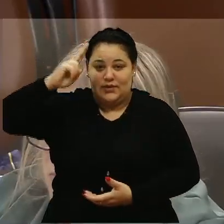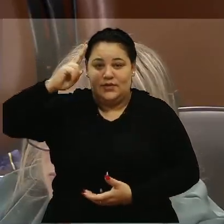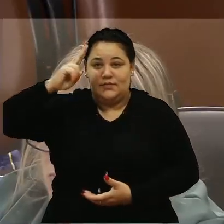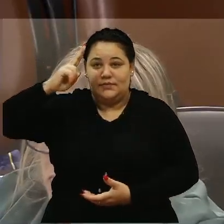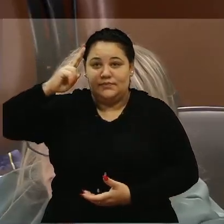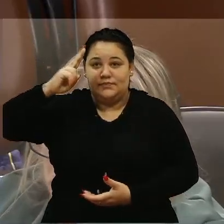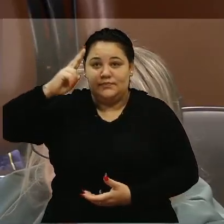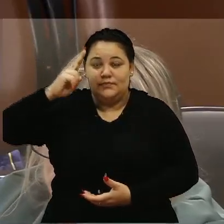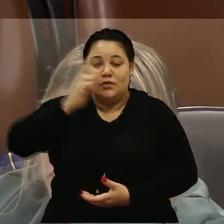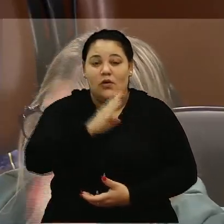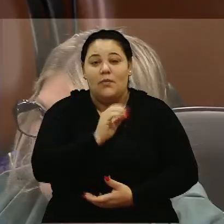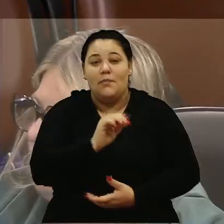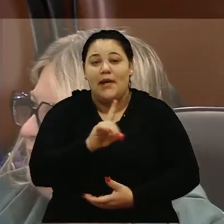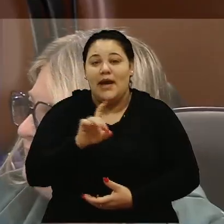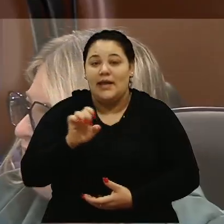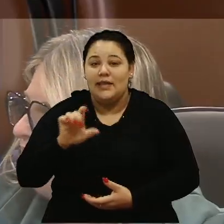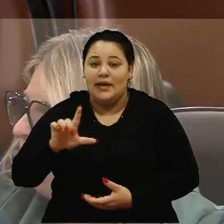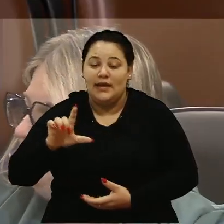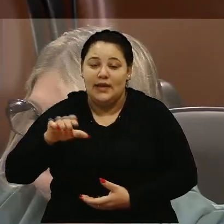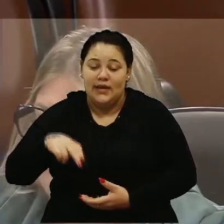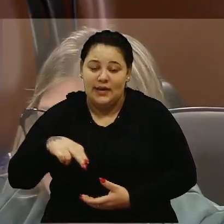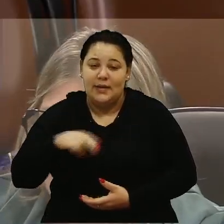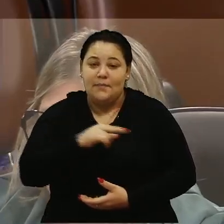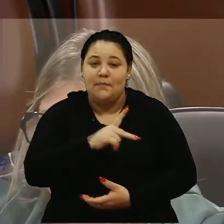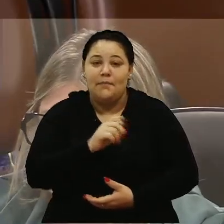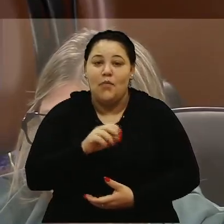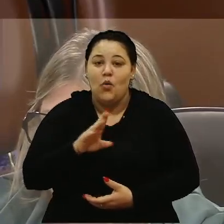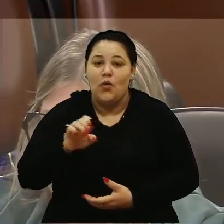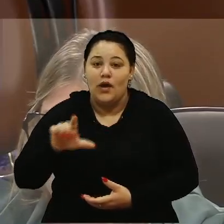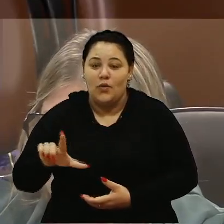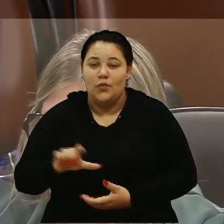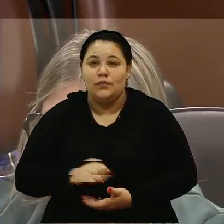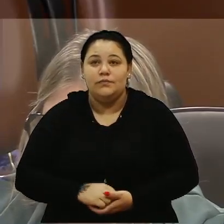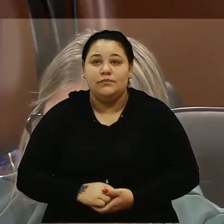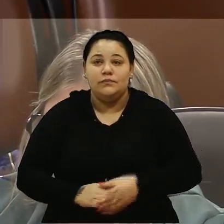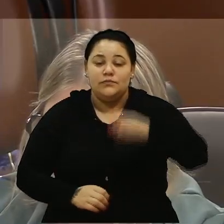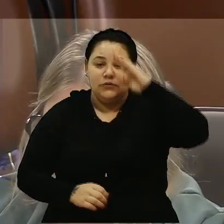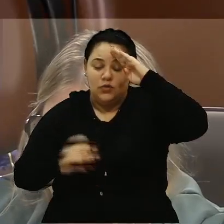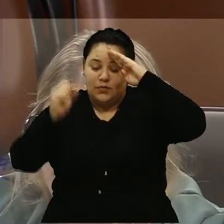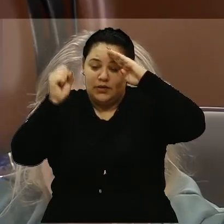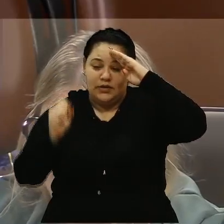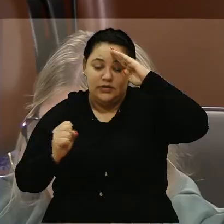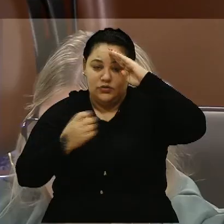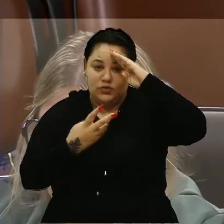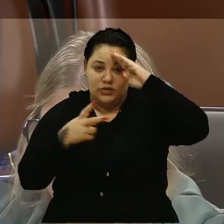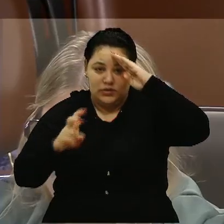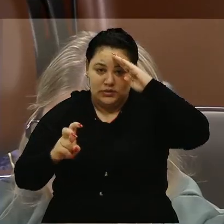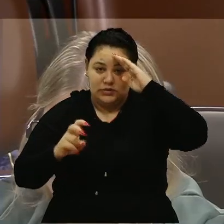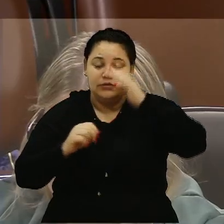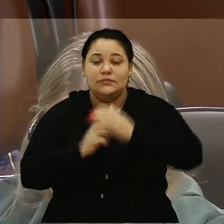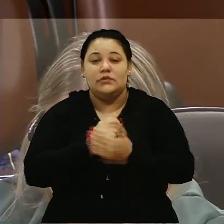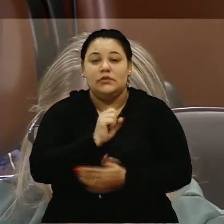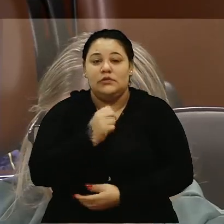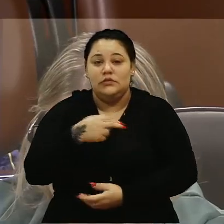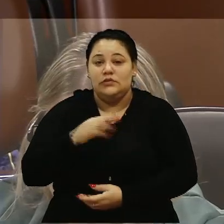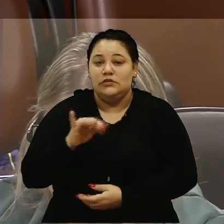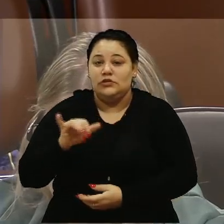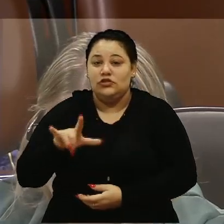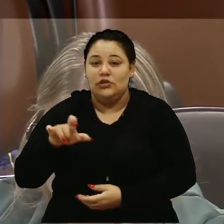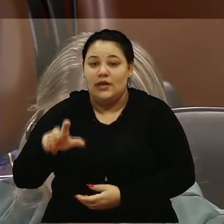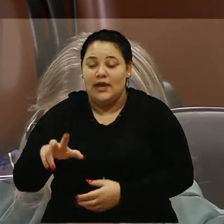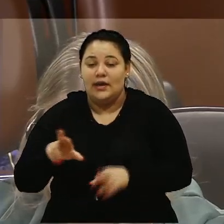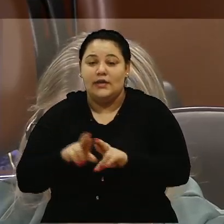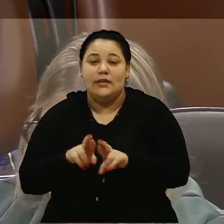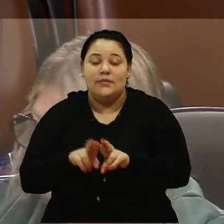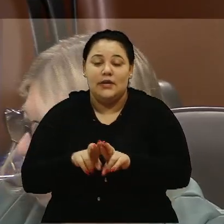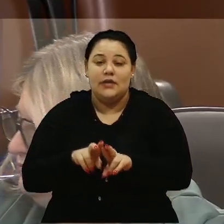né? O Baden Powell, que faz 40 anos, o Imigrante, 45, o Saint-Hilaire, também 45 anos. O